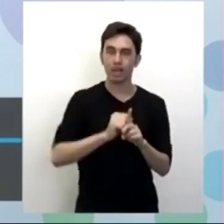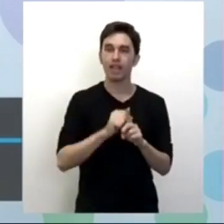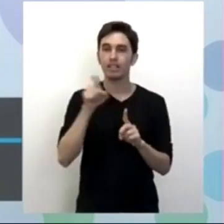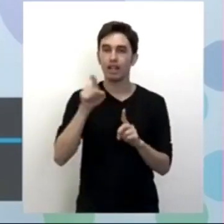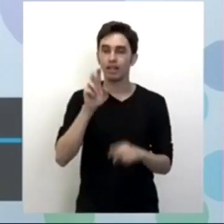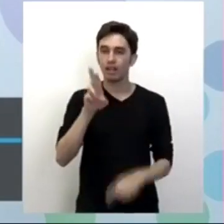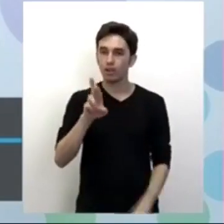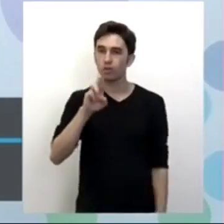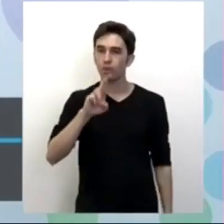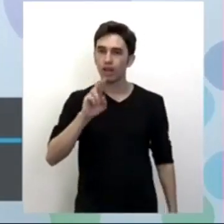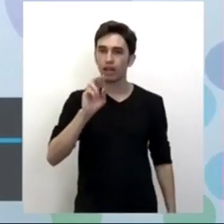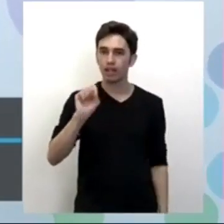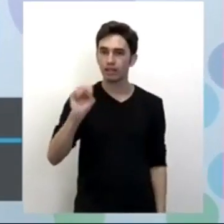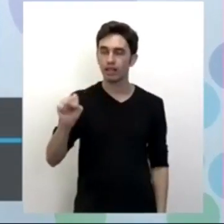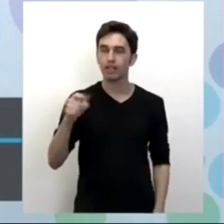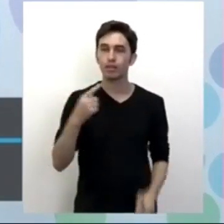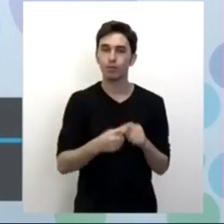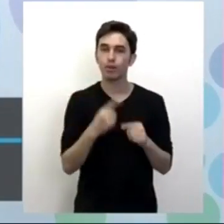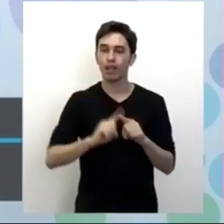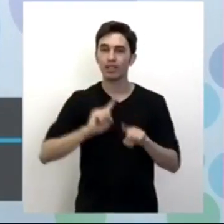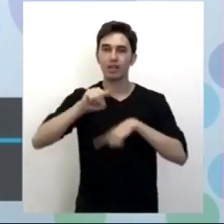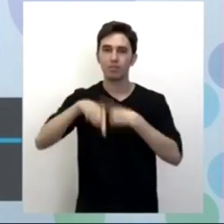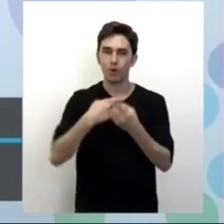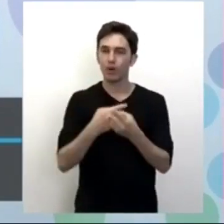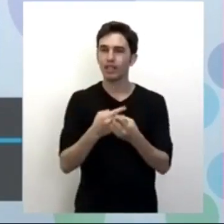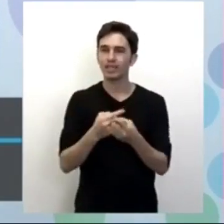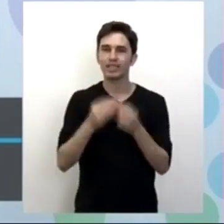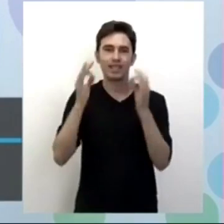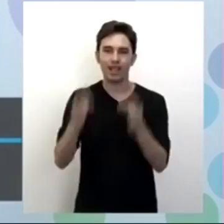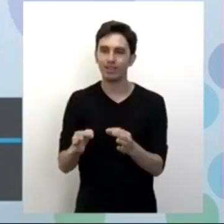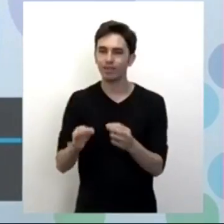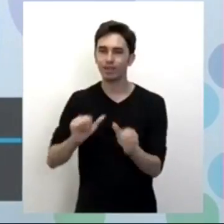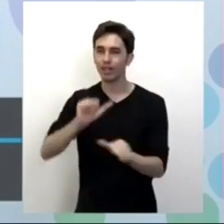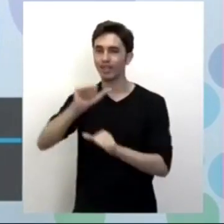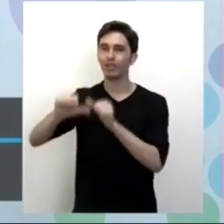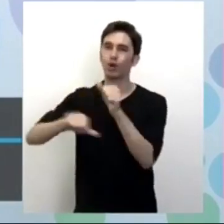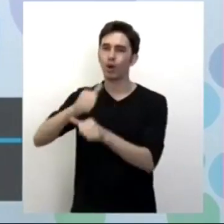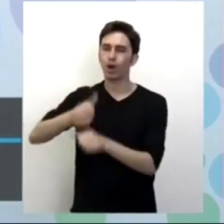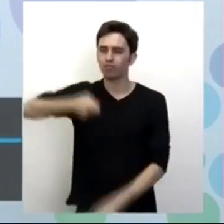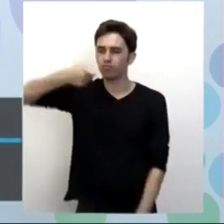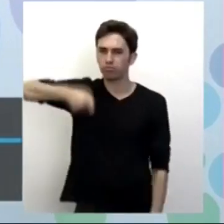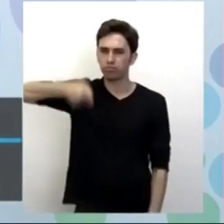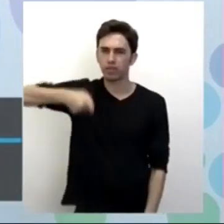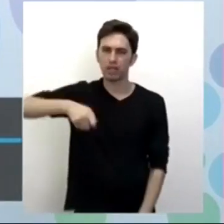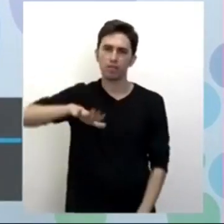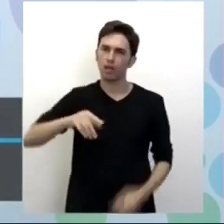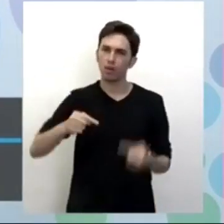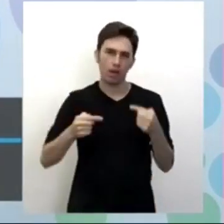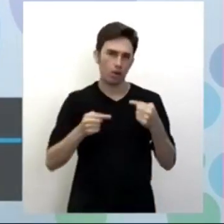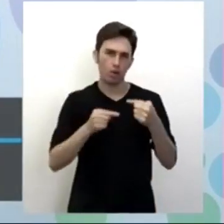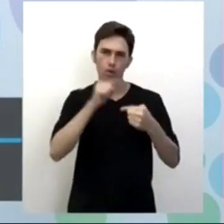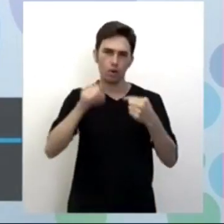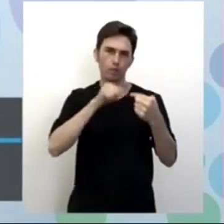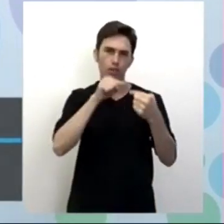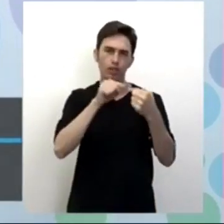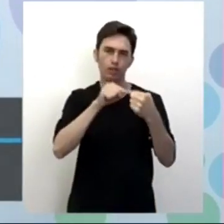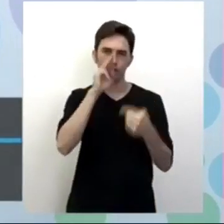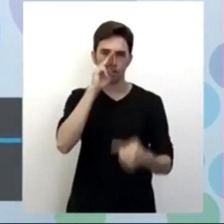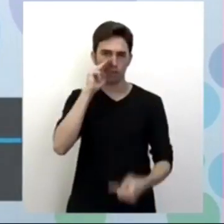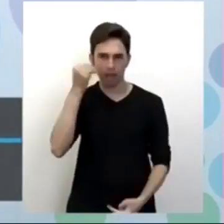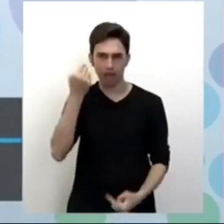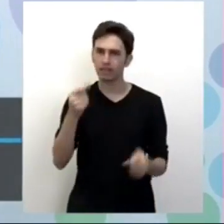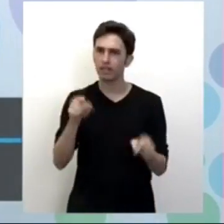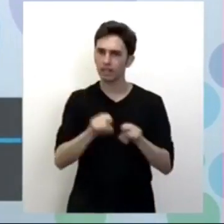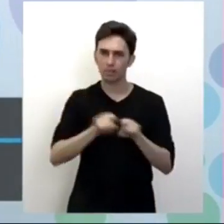elas levariam a uma ditadura, e não era essa nem a intenção do Marx e nem era essa a intenção do